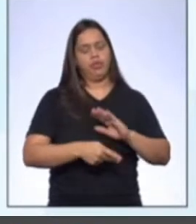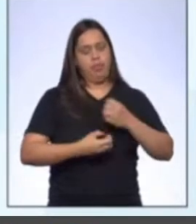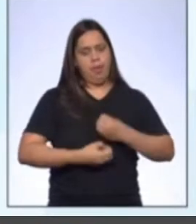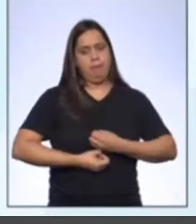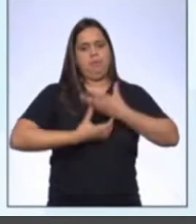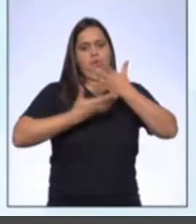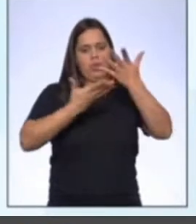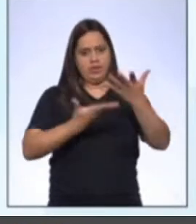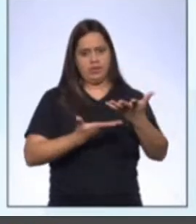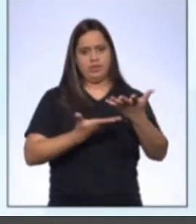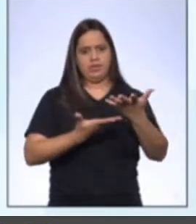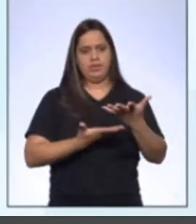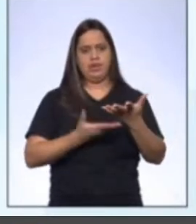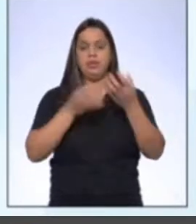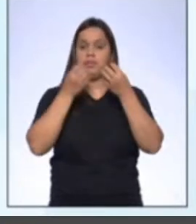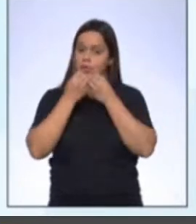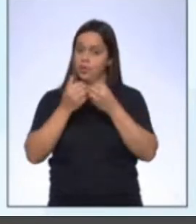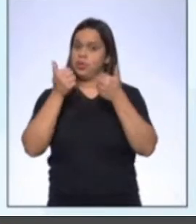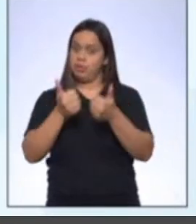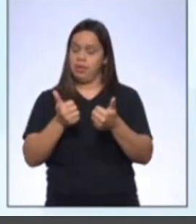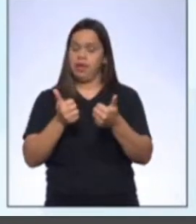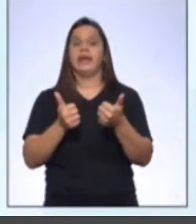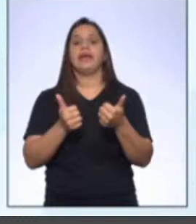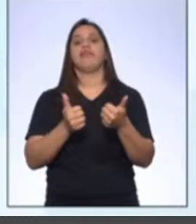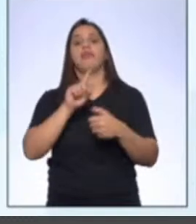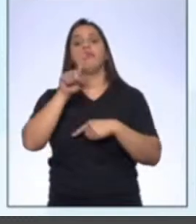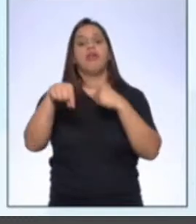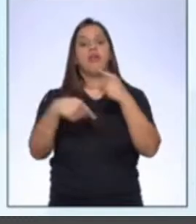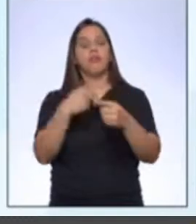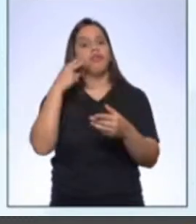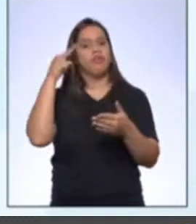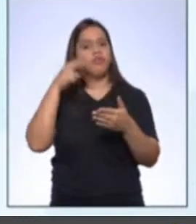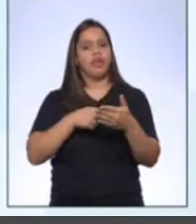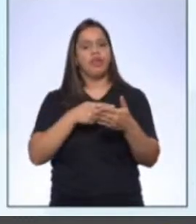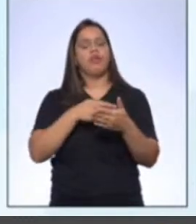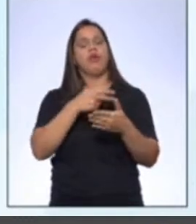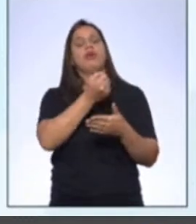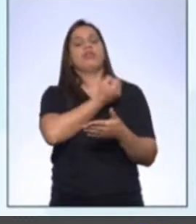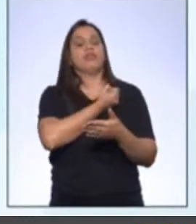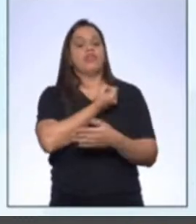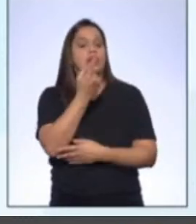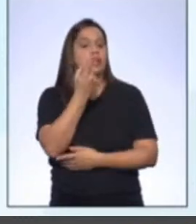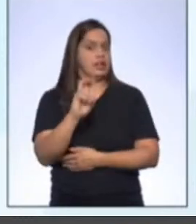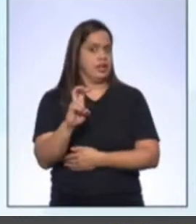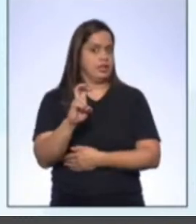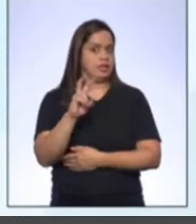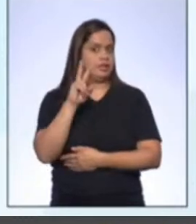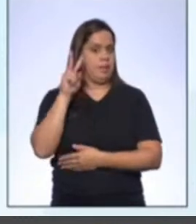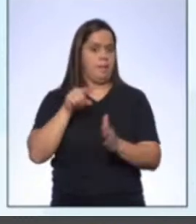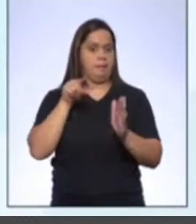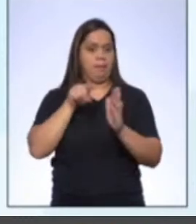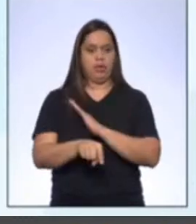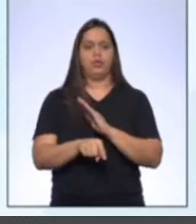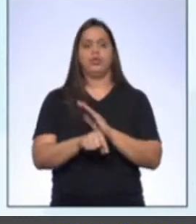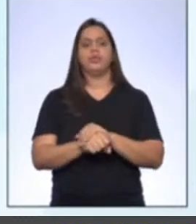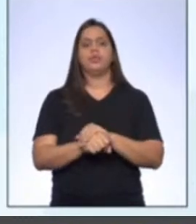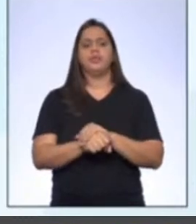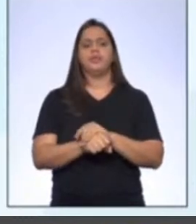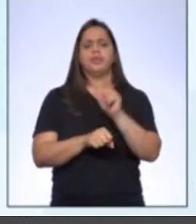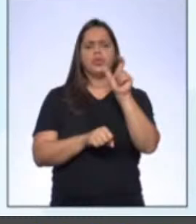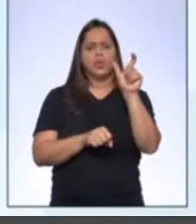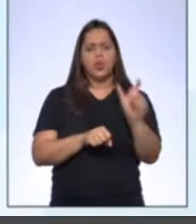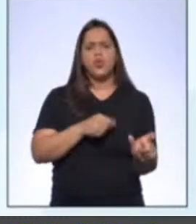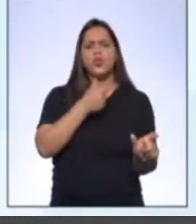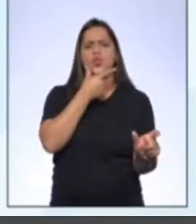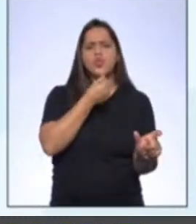Muito bem, vamos lá, questão 15. Na questão 15, nós temos aí, o menino foi